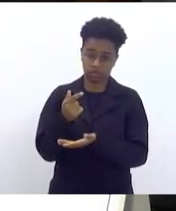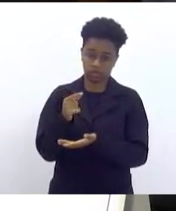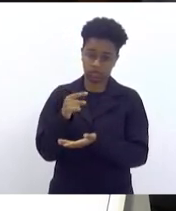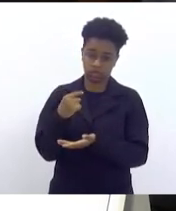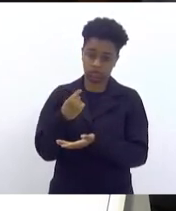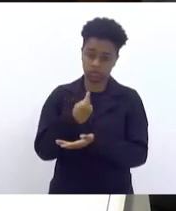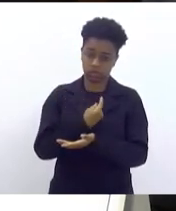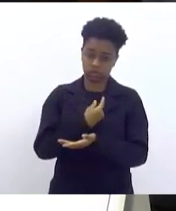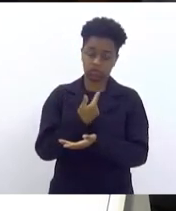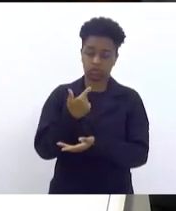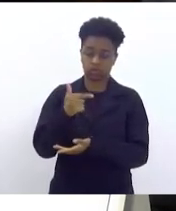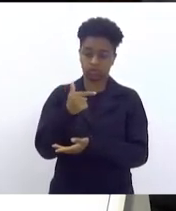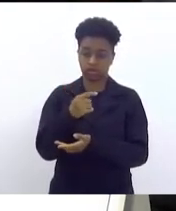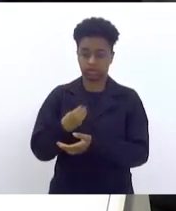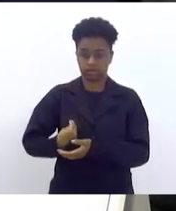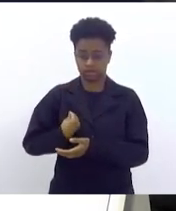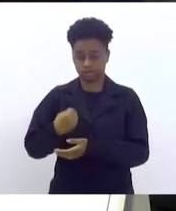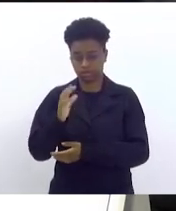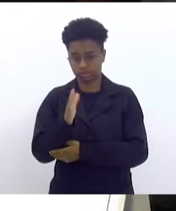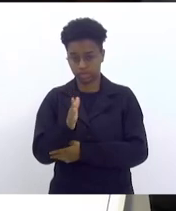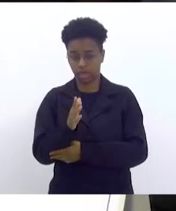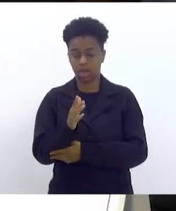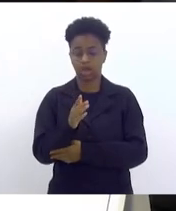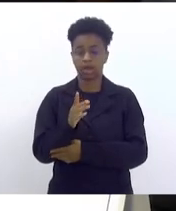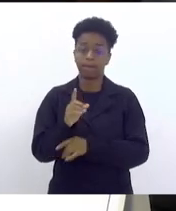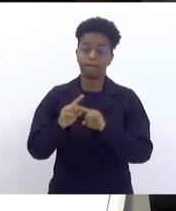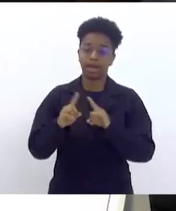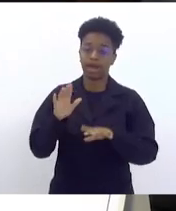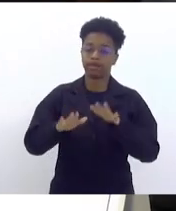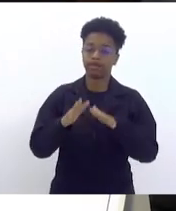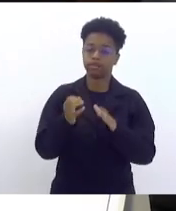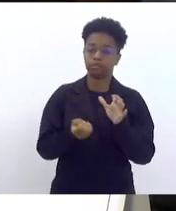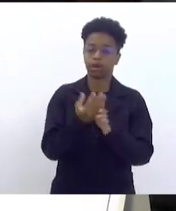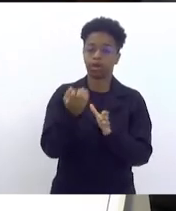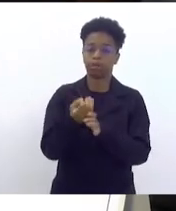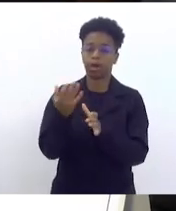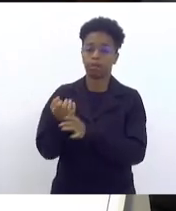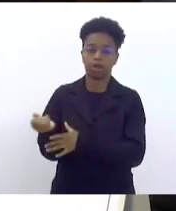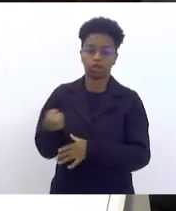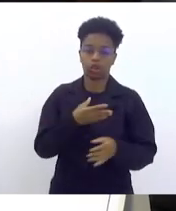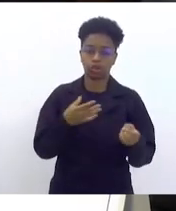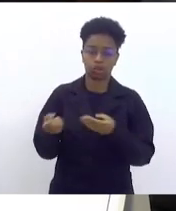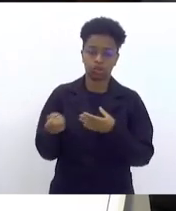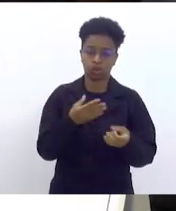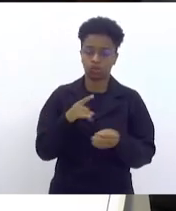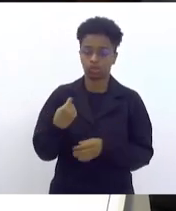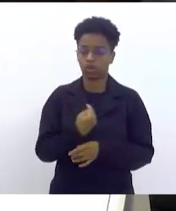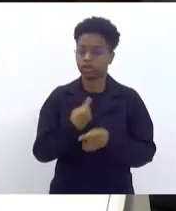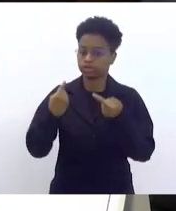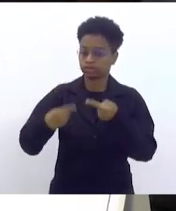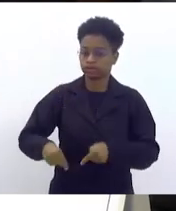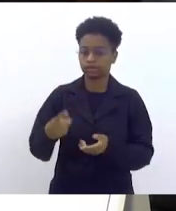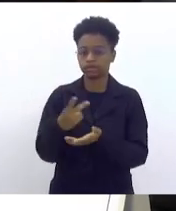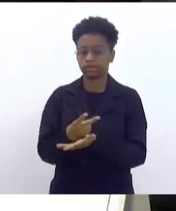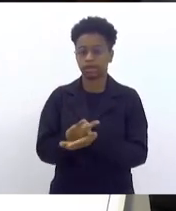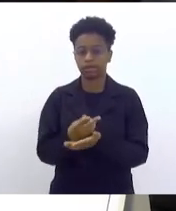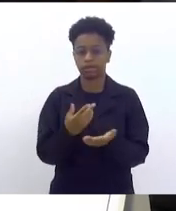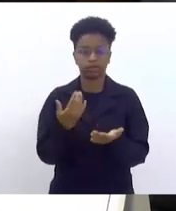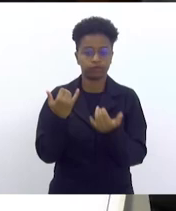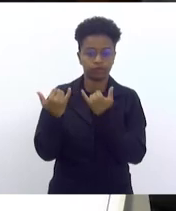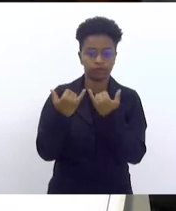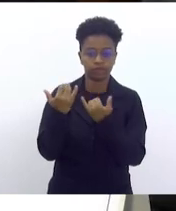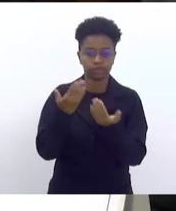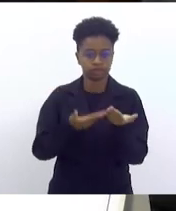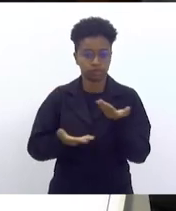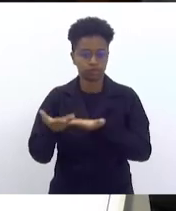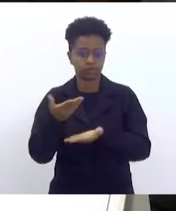já existe no mercado de vez enquanto introduz mais uma nova substância e esse é o nosso desvio estar sempre nos atualizando outra coisa trocando informações